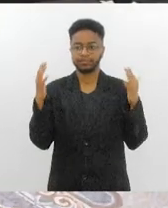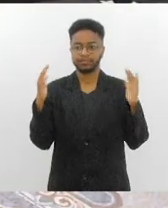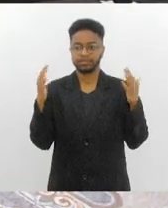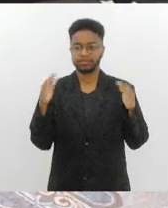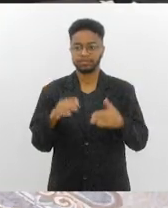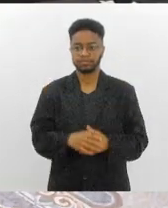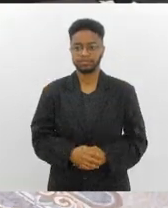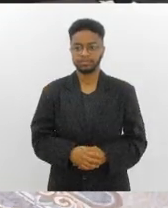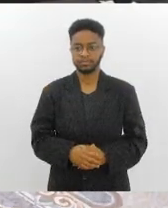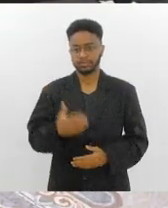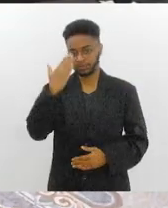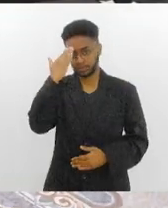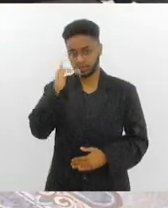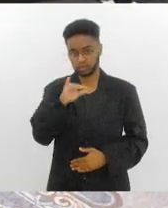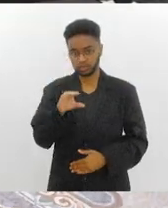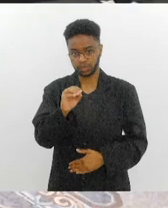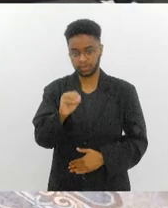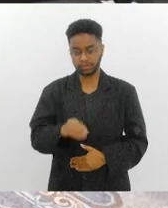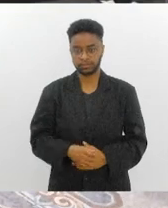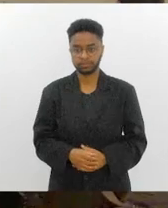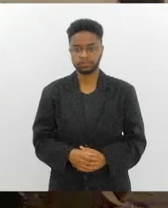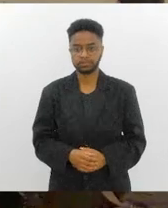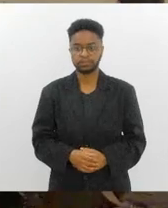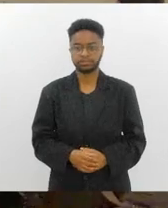Obrigada, João.